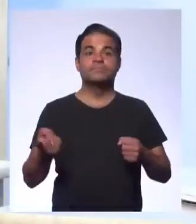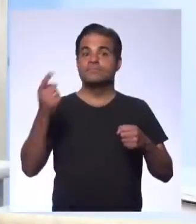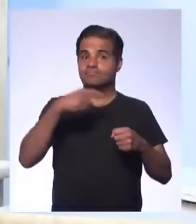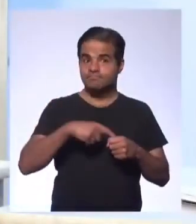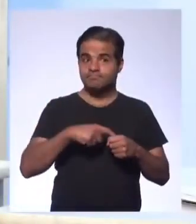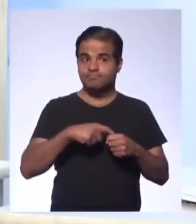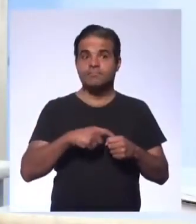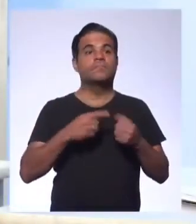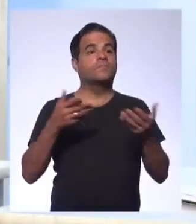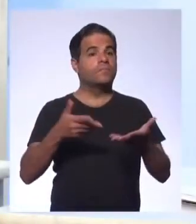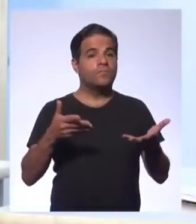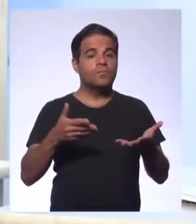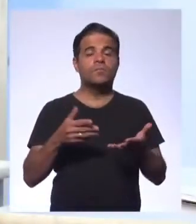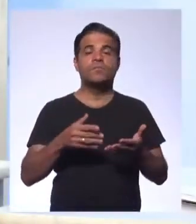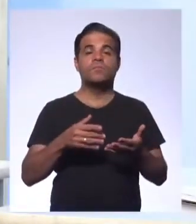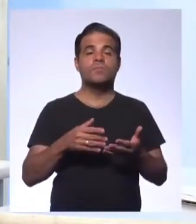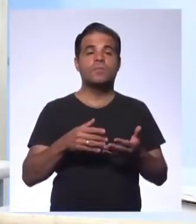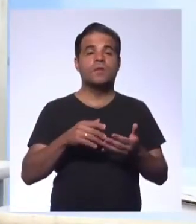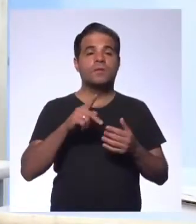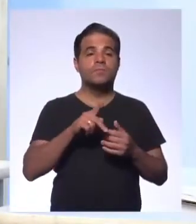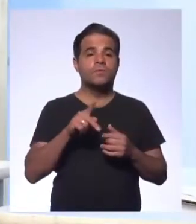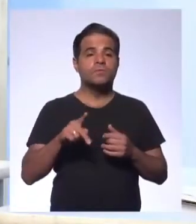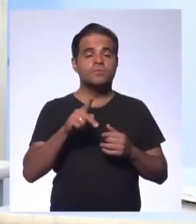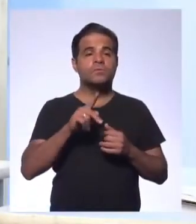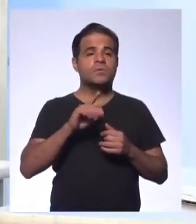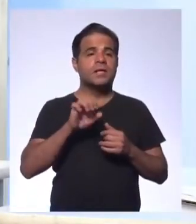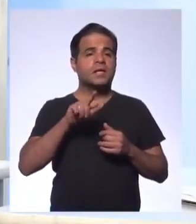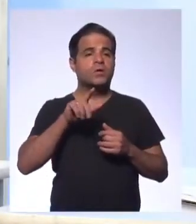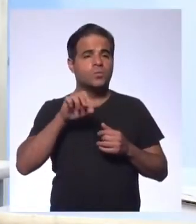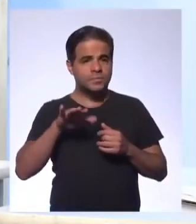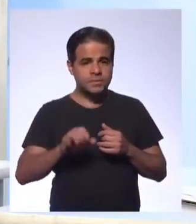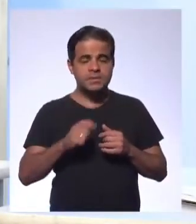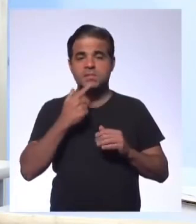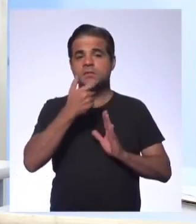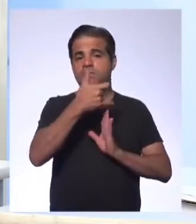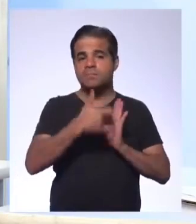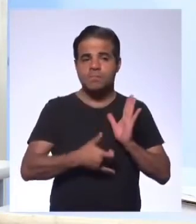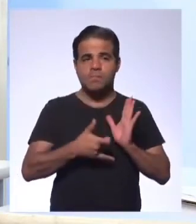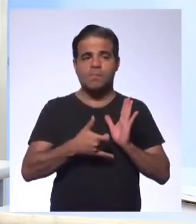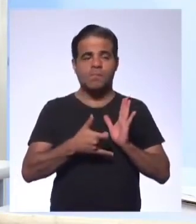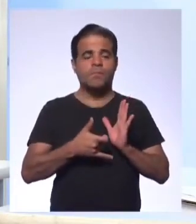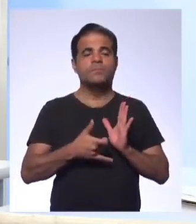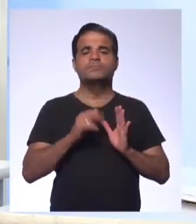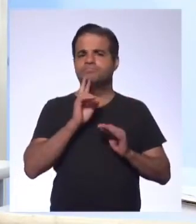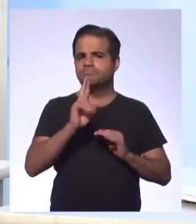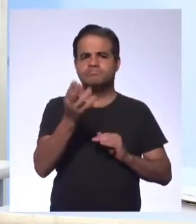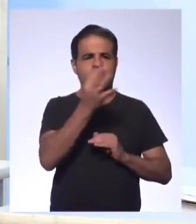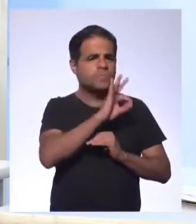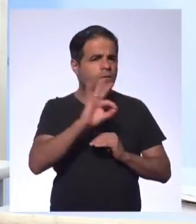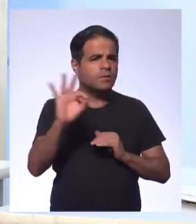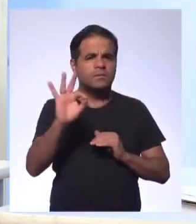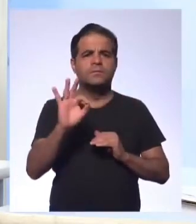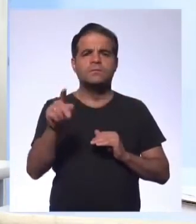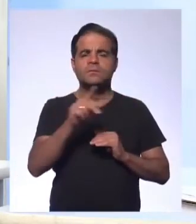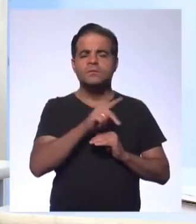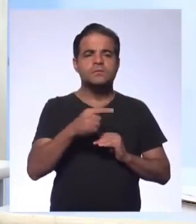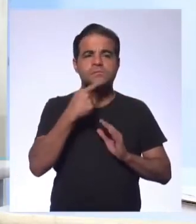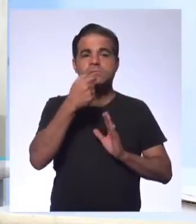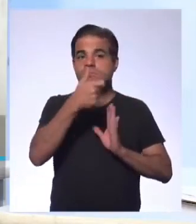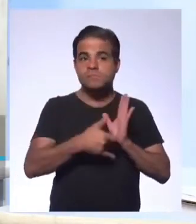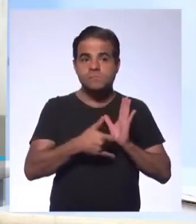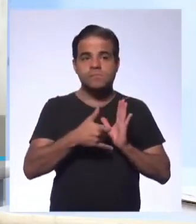Voltamos. Olha só, pessoal, a Procleonice, ela disse aqui os 3 estamentos da sociedade. Ótima resposta, Pro. Eu ainda não falei